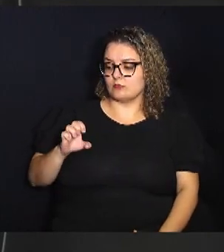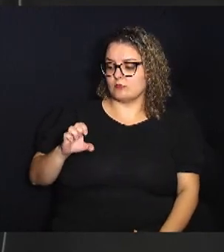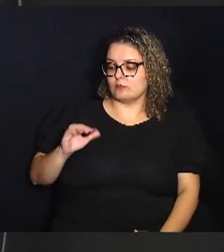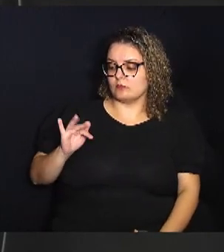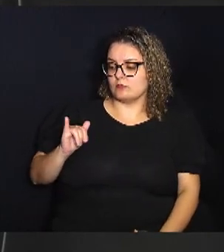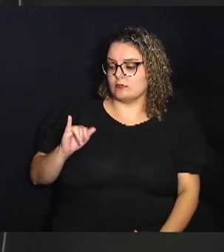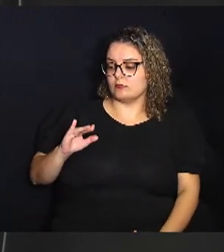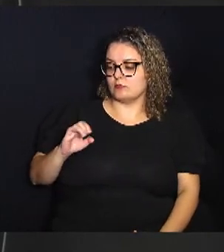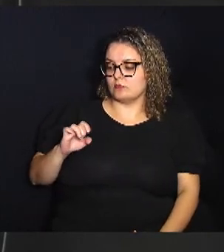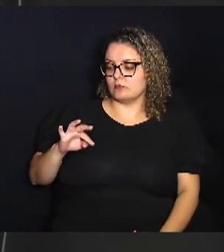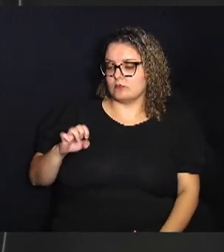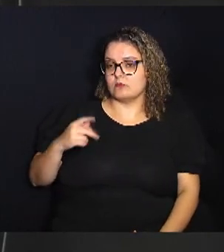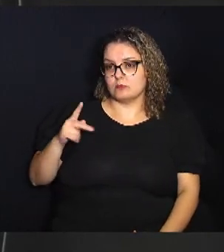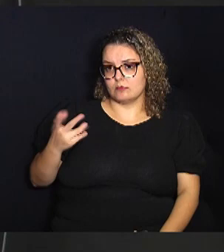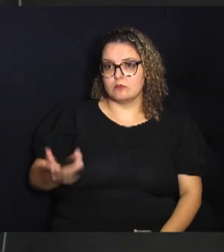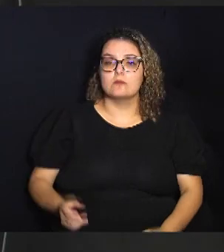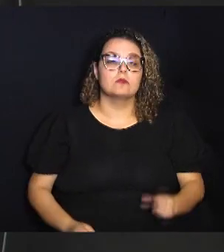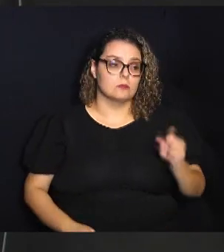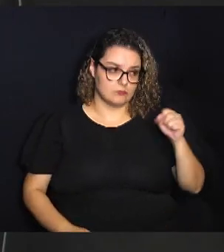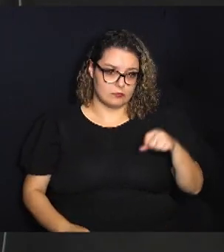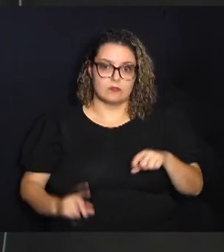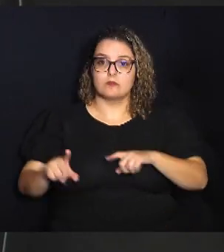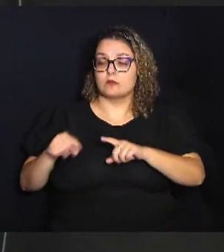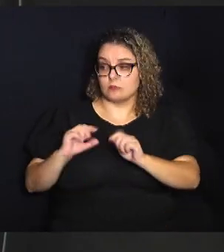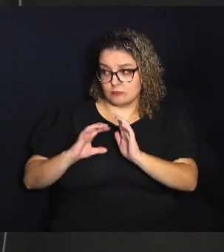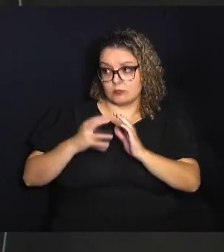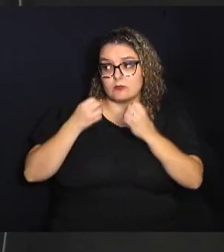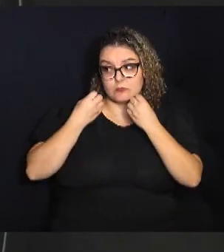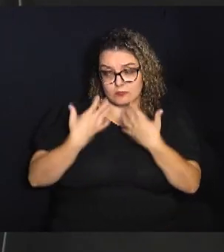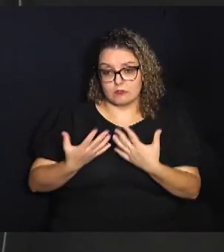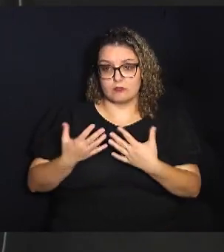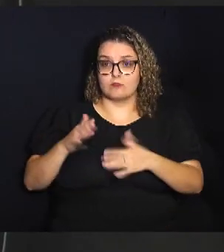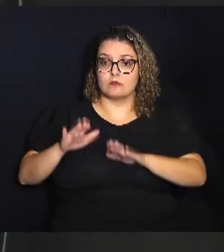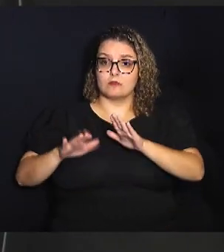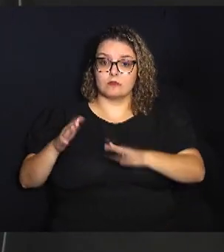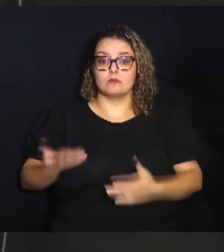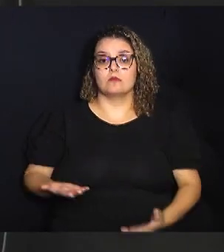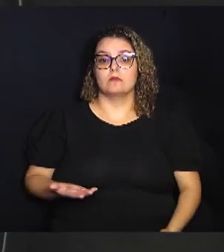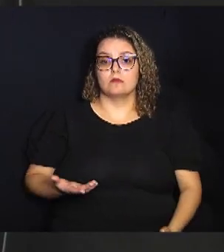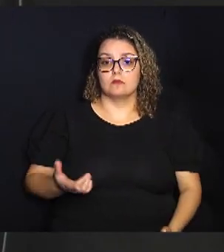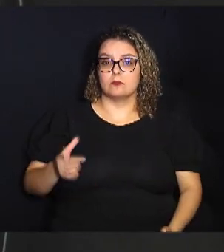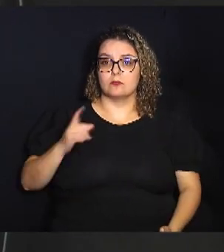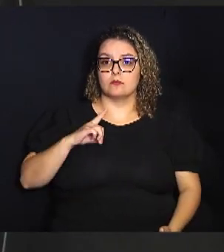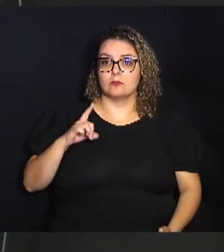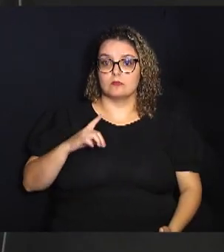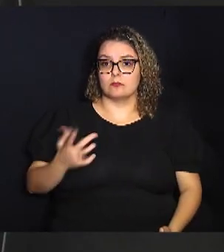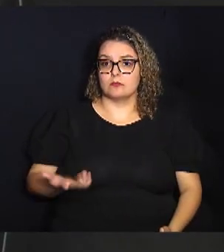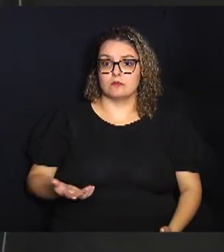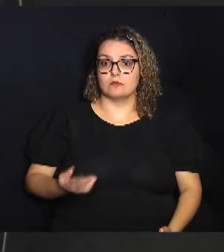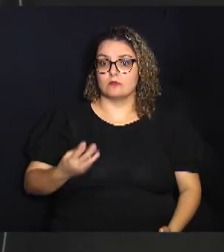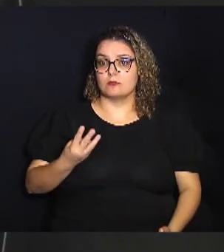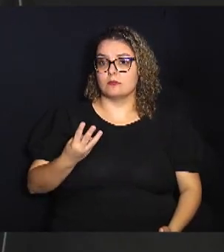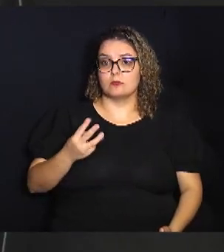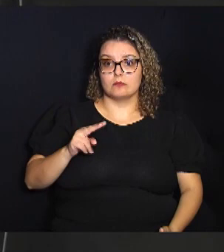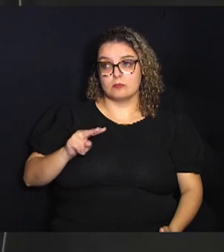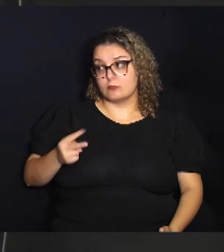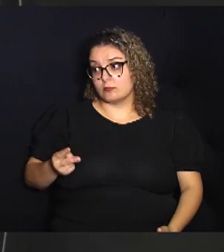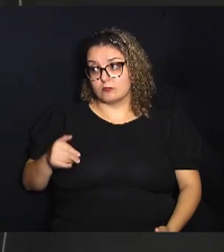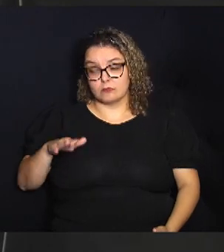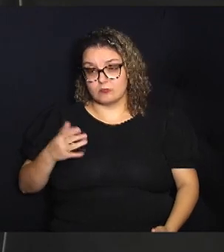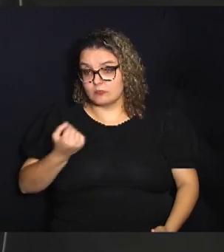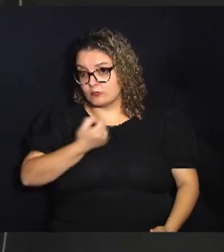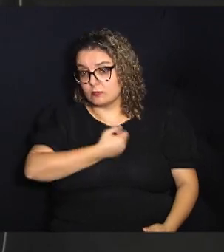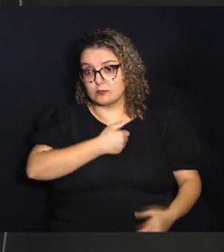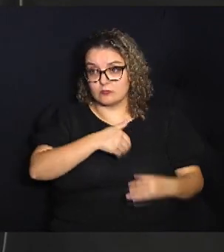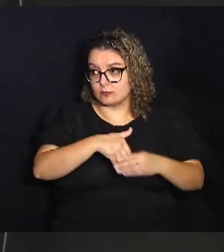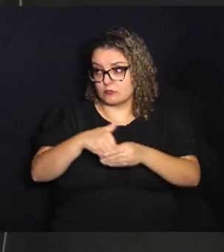Sim. Então, nós temos que escolher muito bem o partido, porque senão, de repente, você pode ter 3 vezes mais o número de